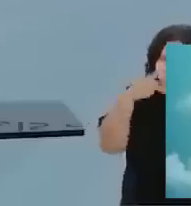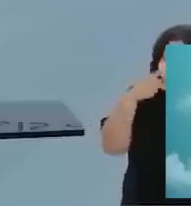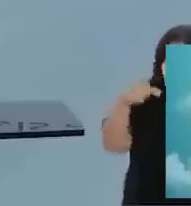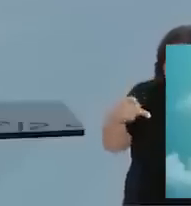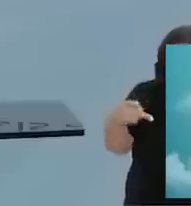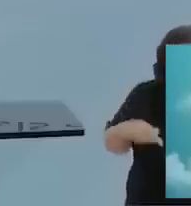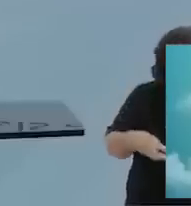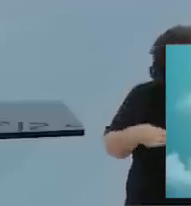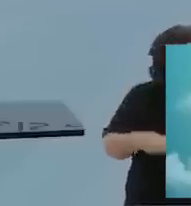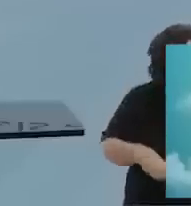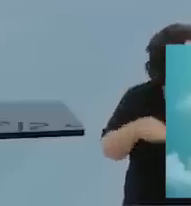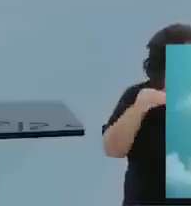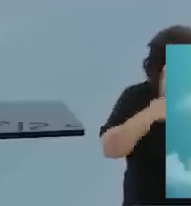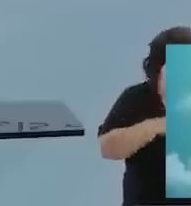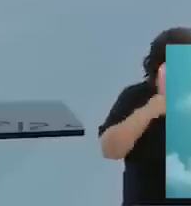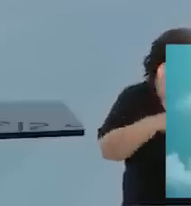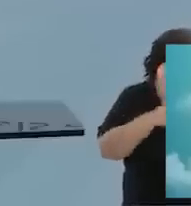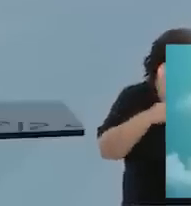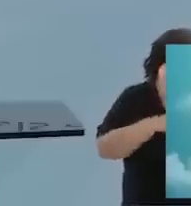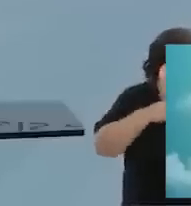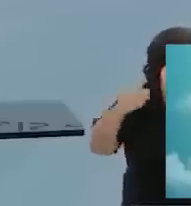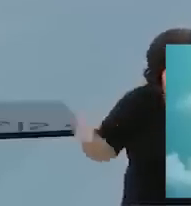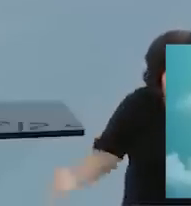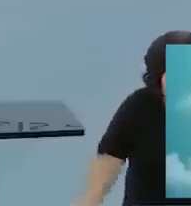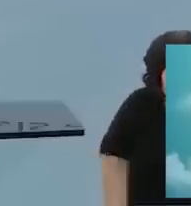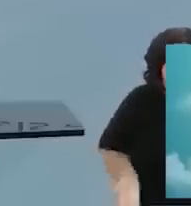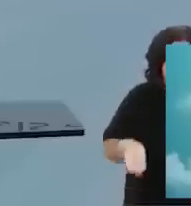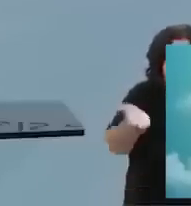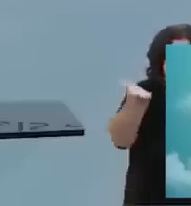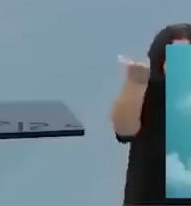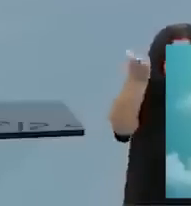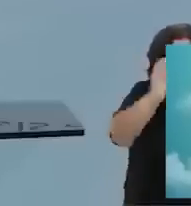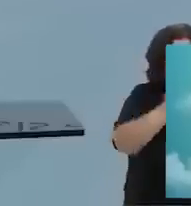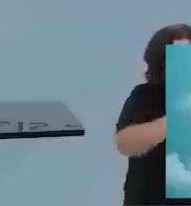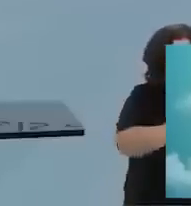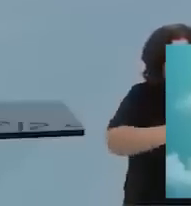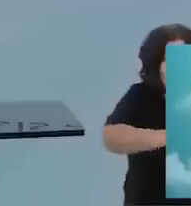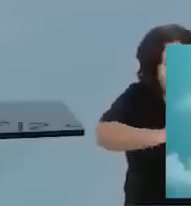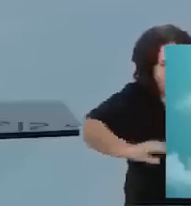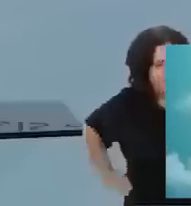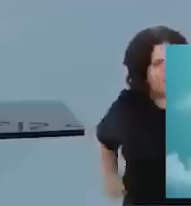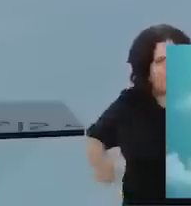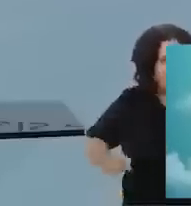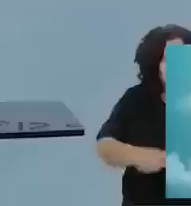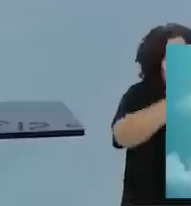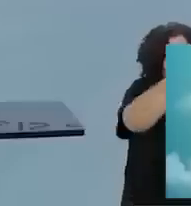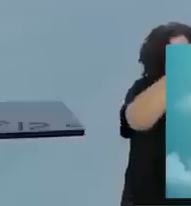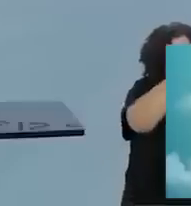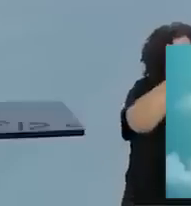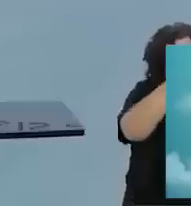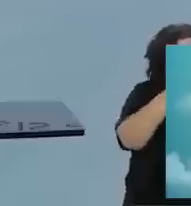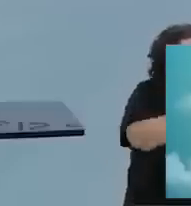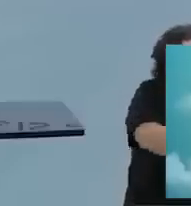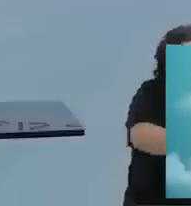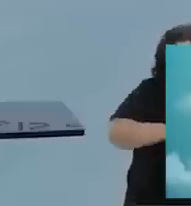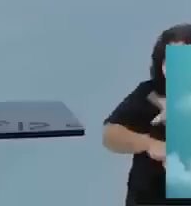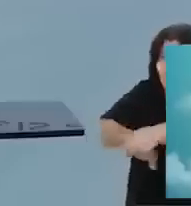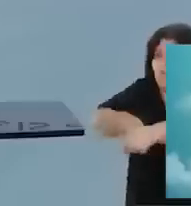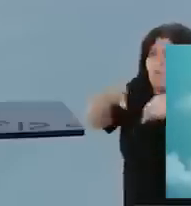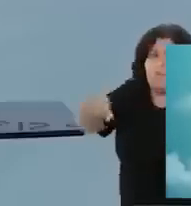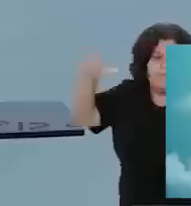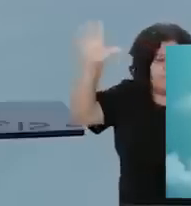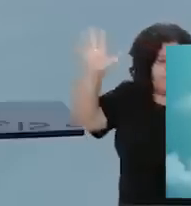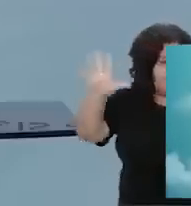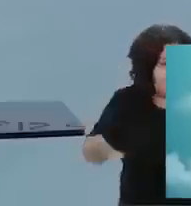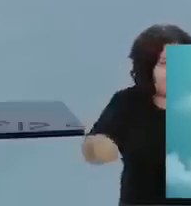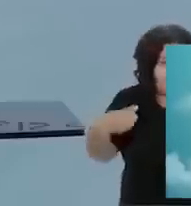pecado, da redenção realizada por Cristo na cruz, a eleição da graça,